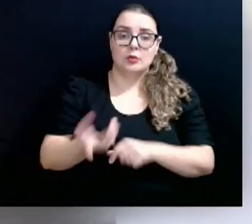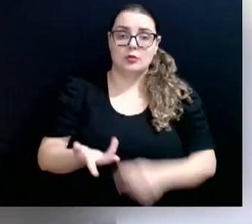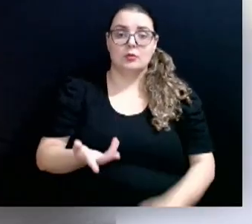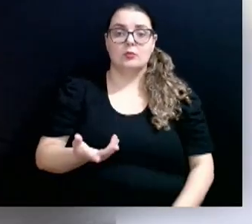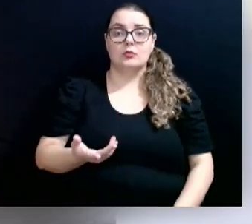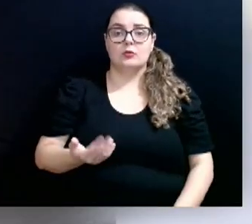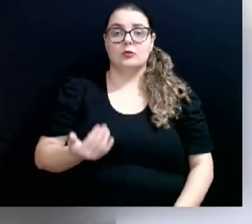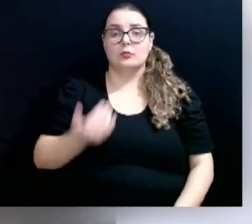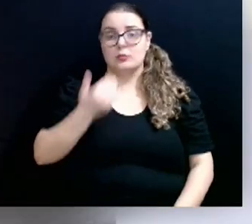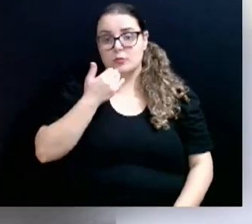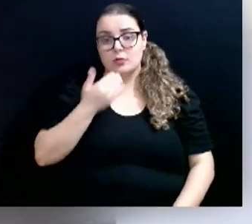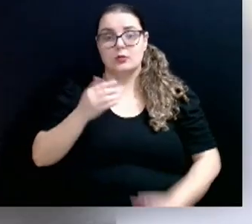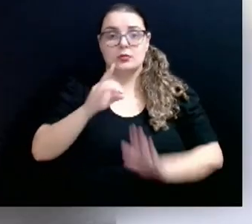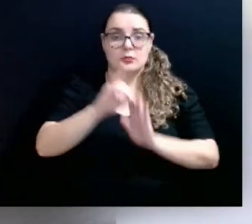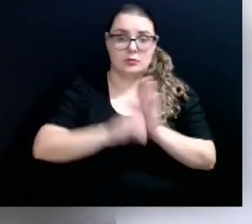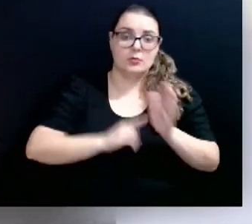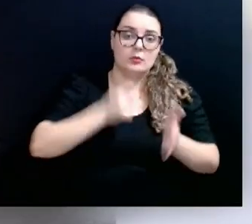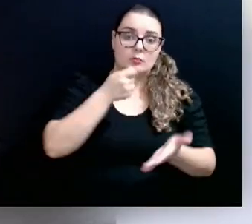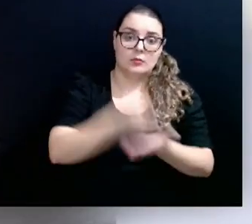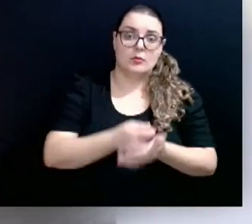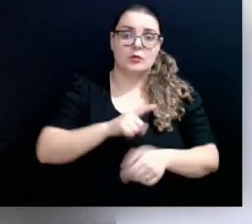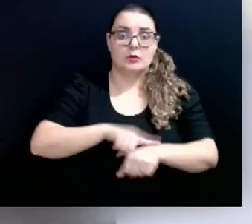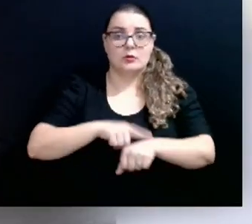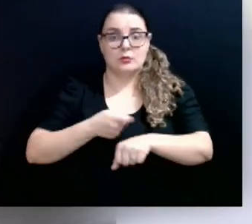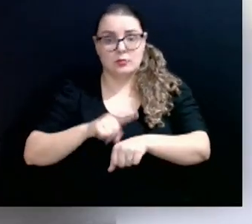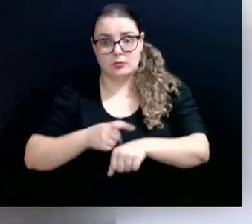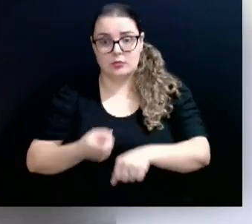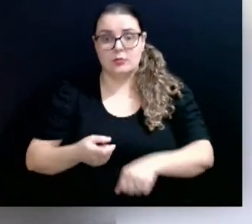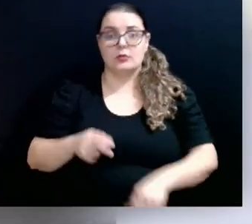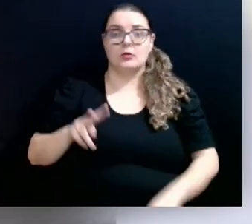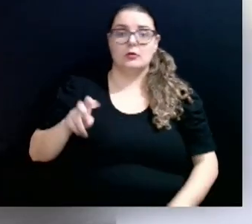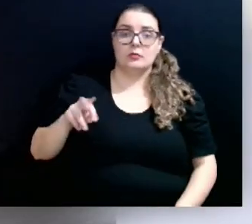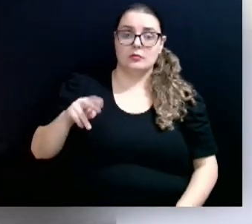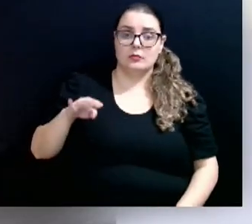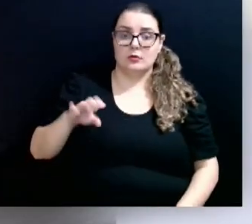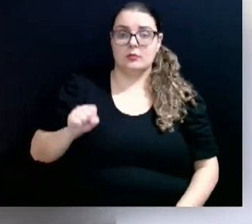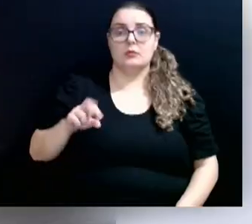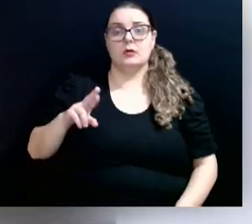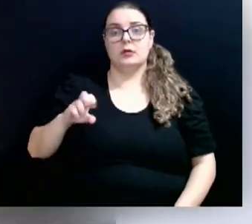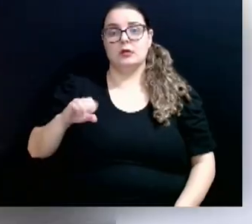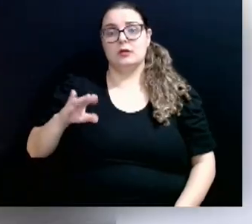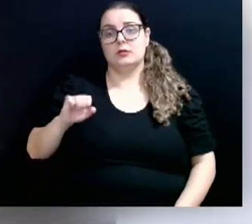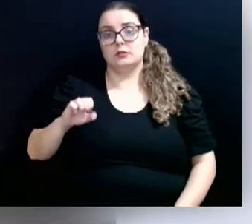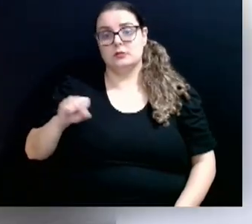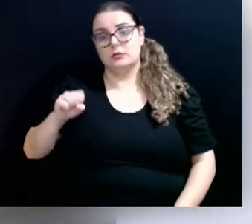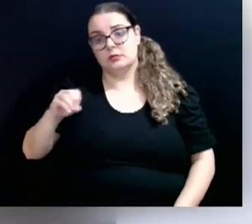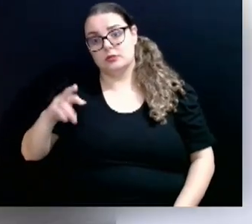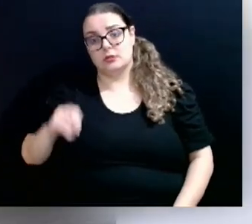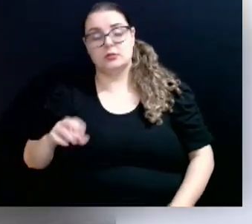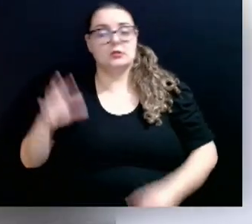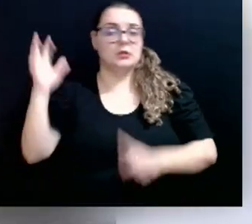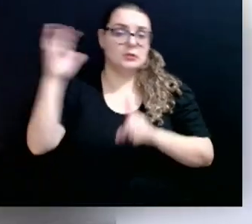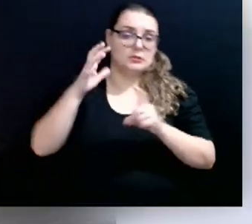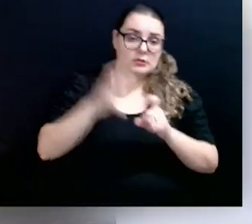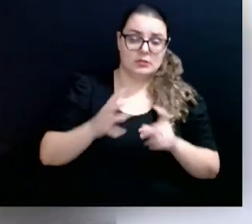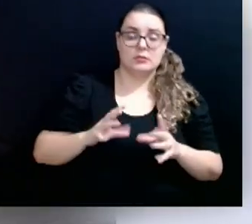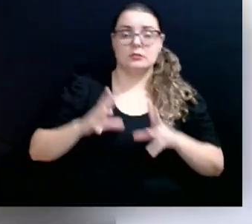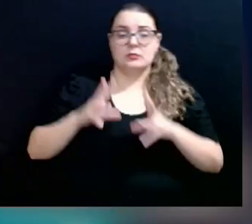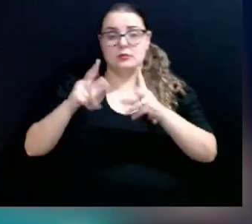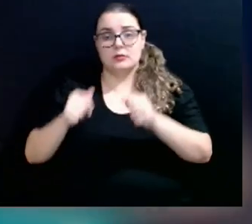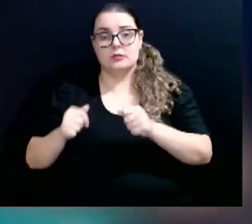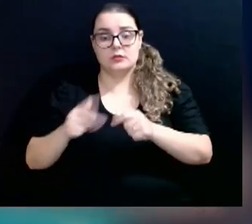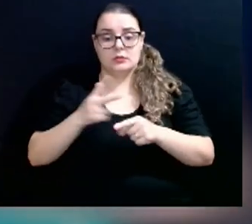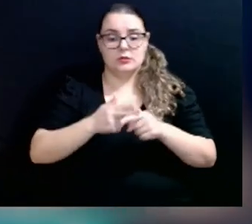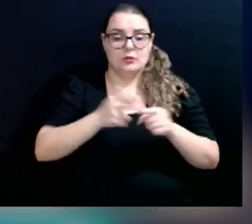pleiteando pagamento de horas extras, verbas rescisórias, assédio moral, enfim. Então, ela fez toda essa